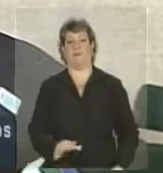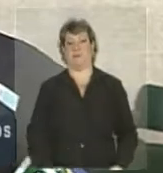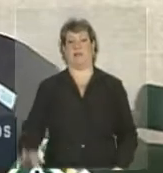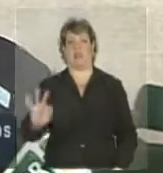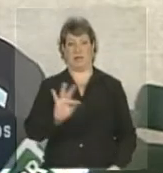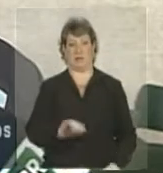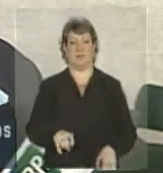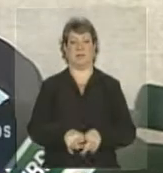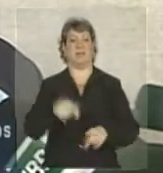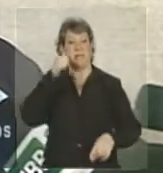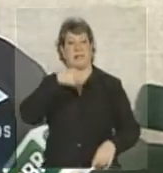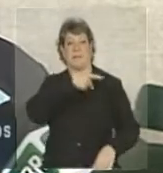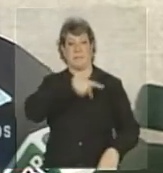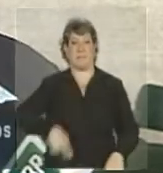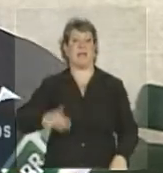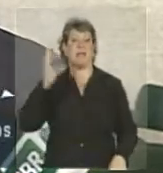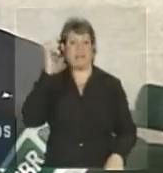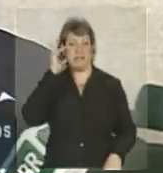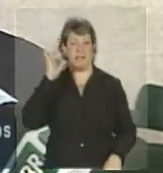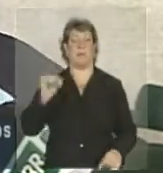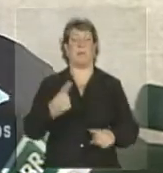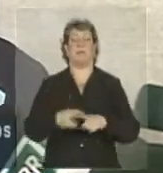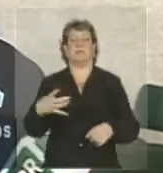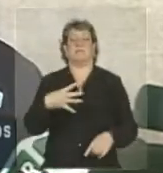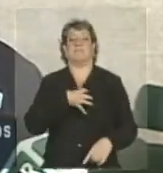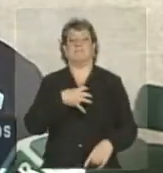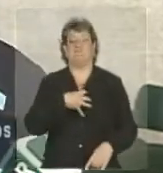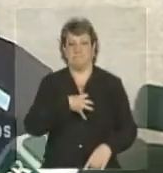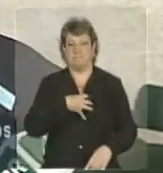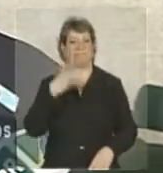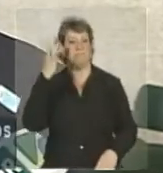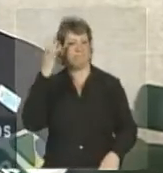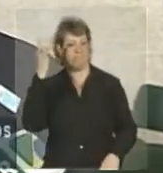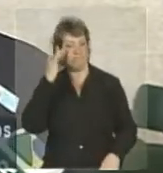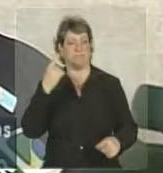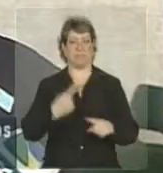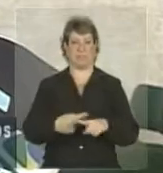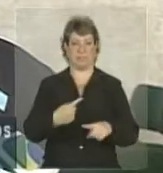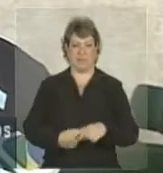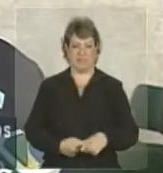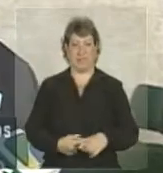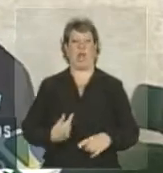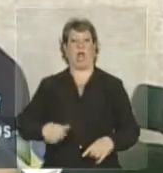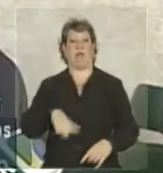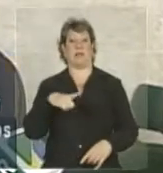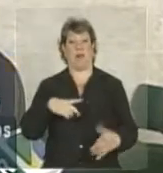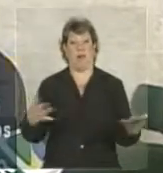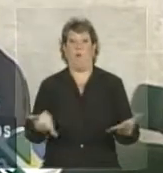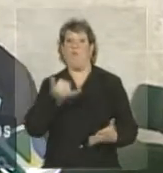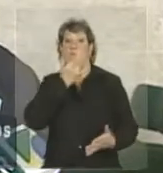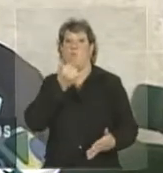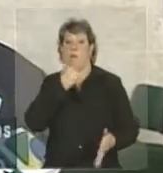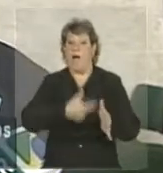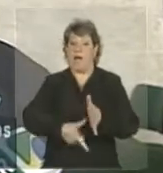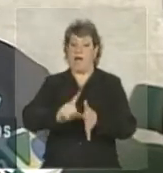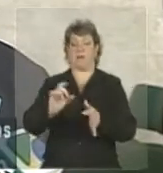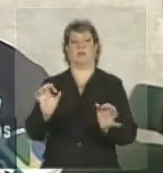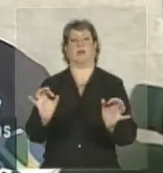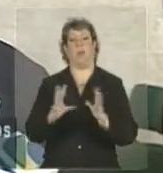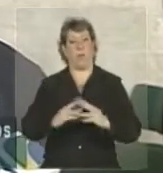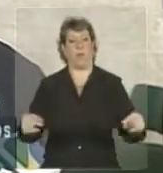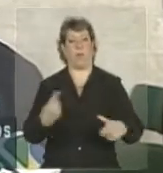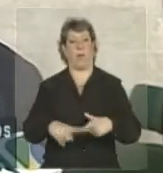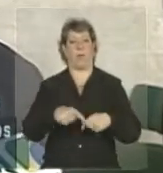federal, à presidenta Dilma, da sensibilidade que ela teve, porque nós estamos preventivamente resolvendo o problema